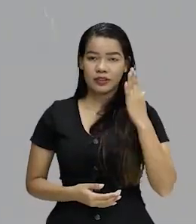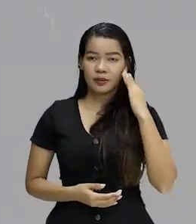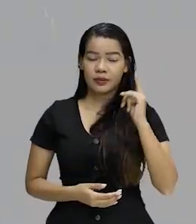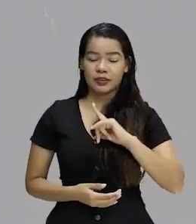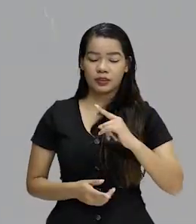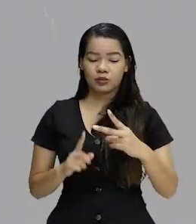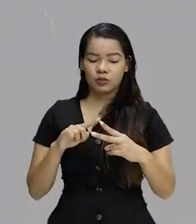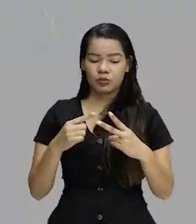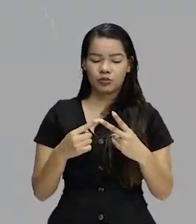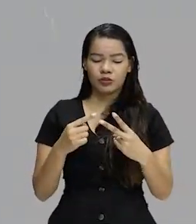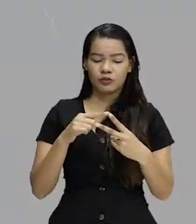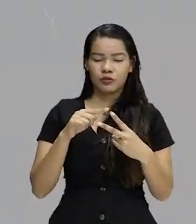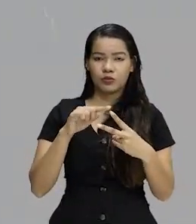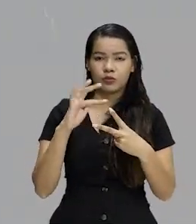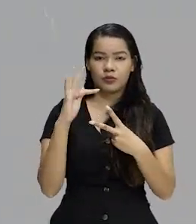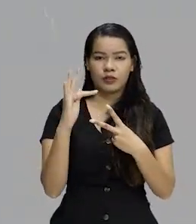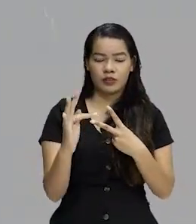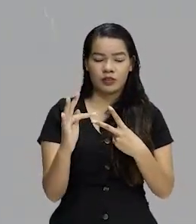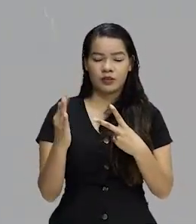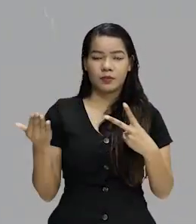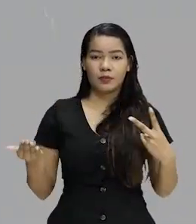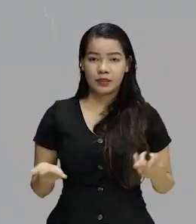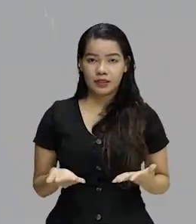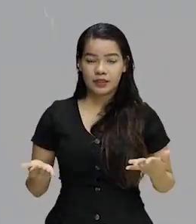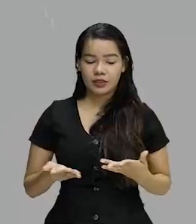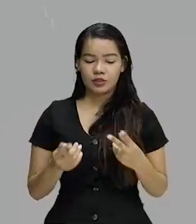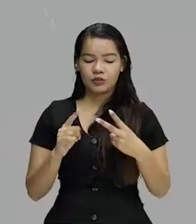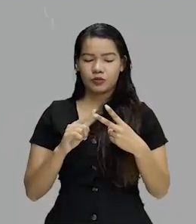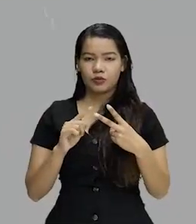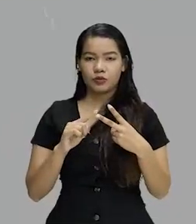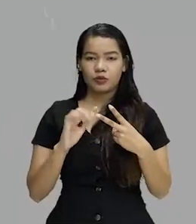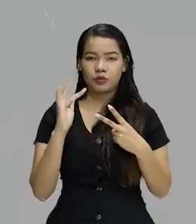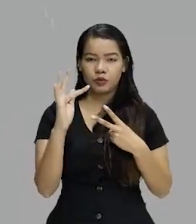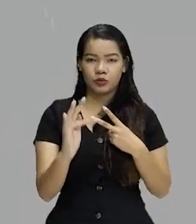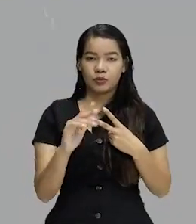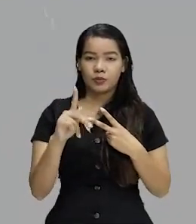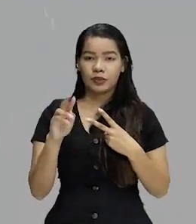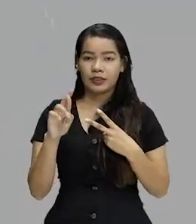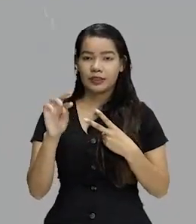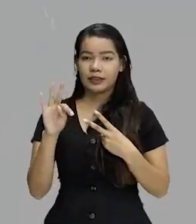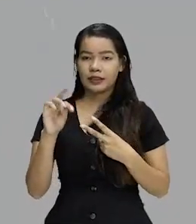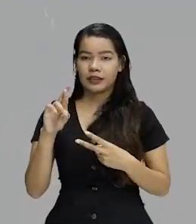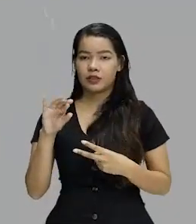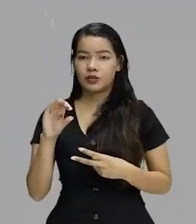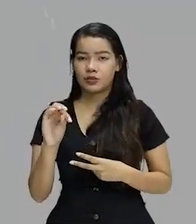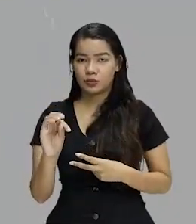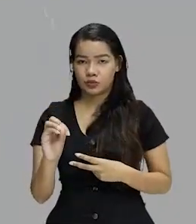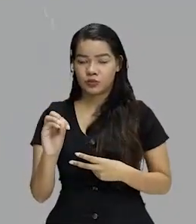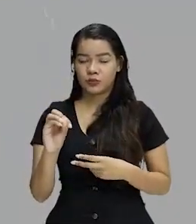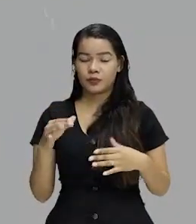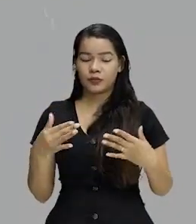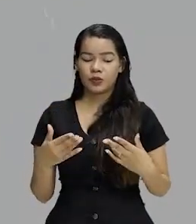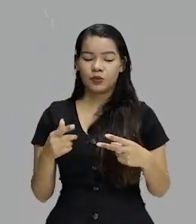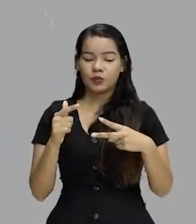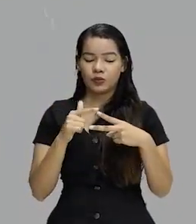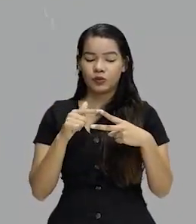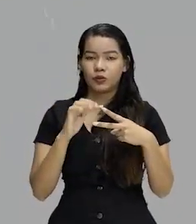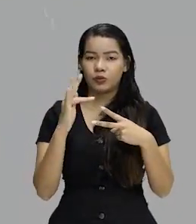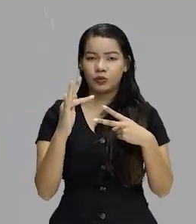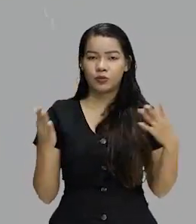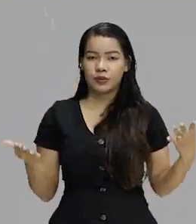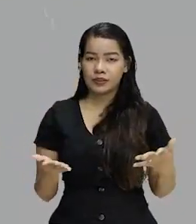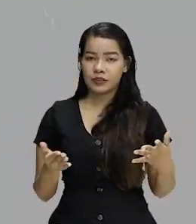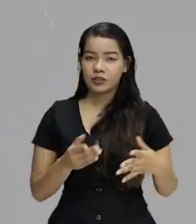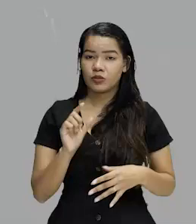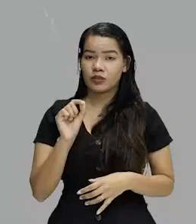do presente, futuro do pretérito. O futuro do presente é aquele futuro certo, aquele futuro que você acredita que vai